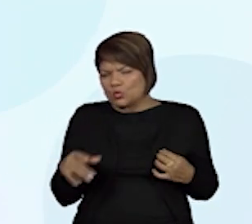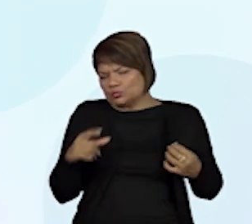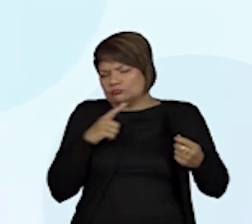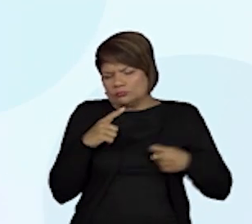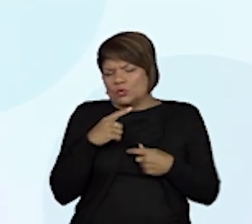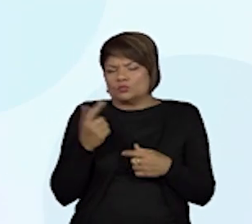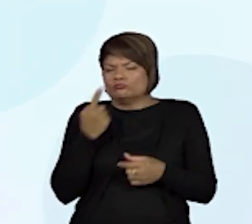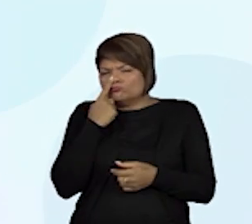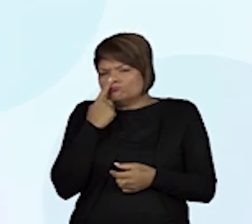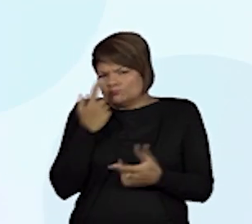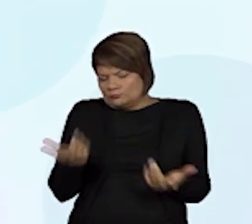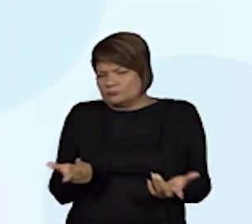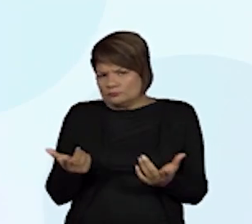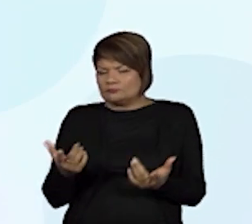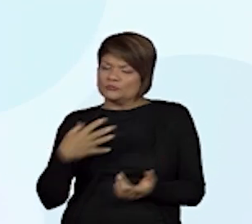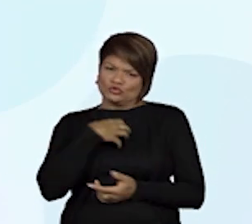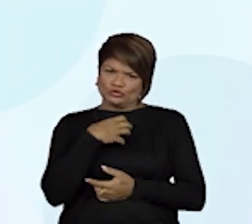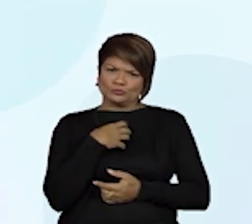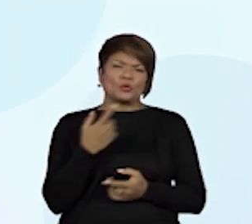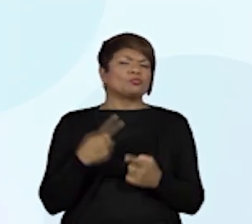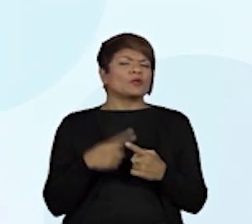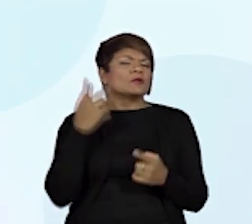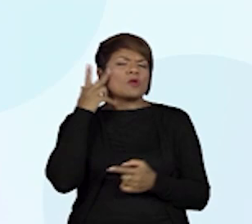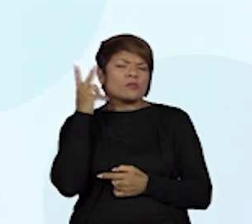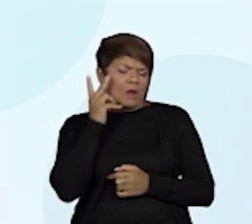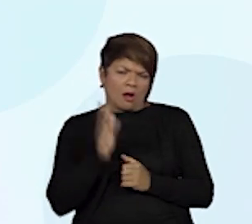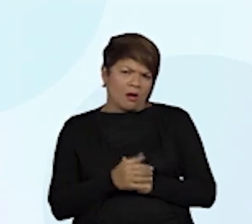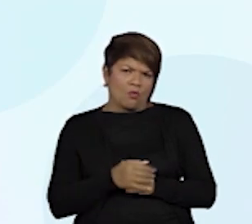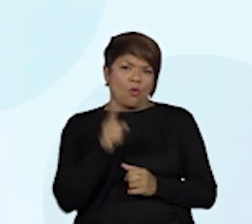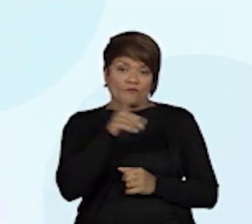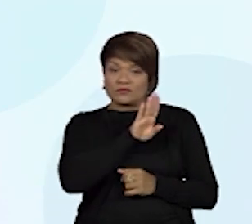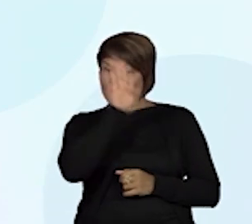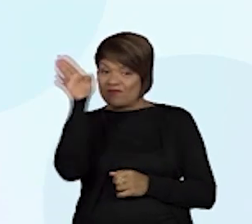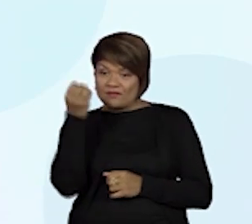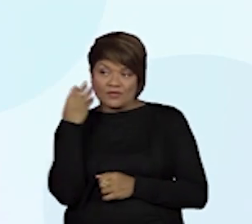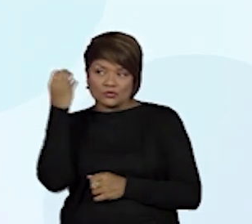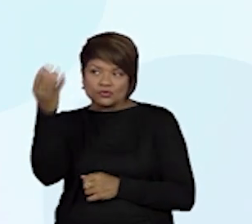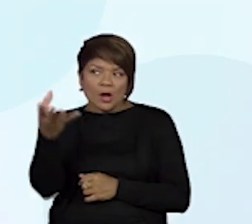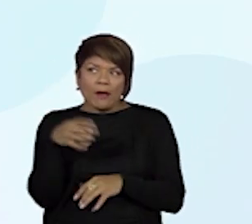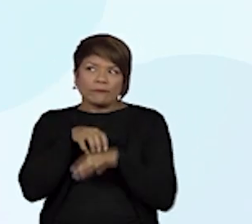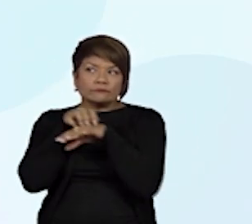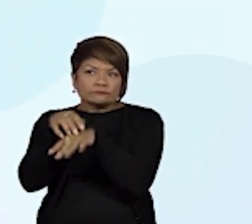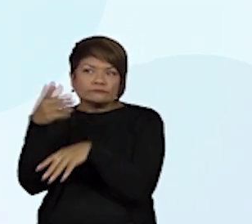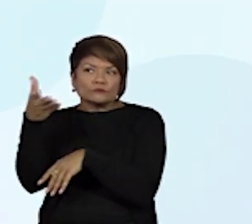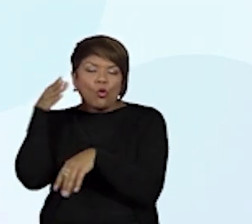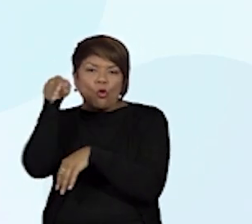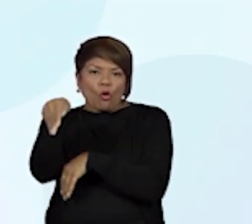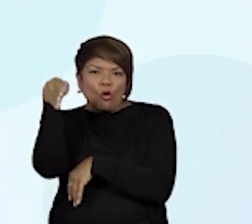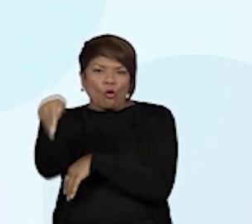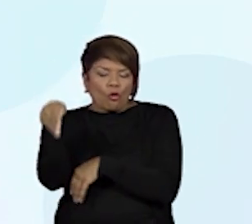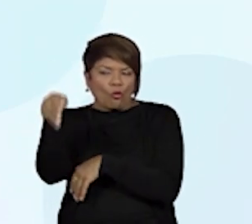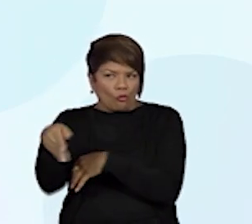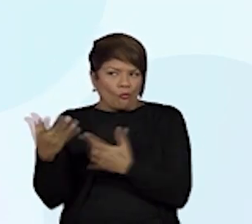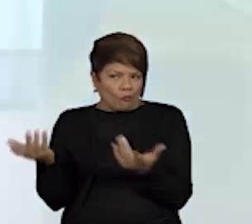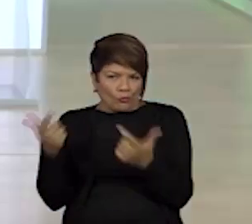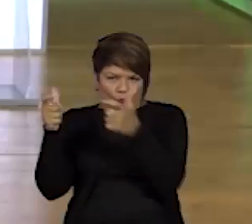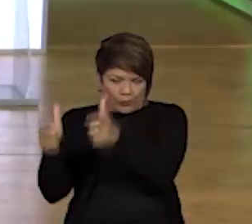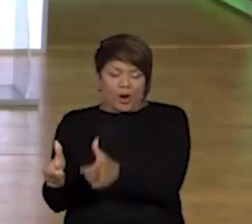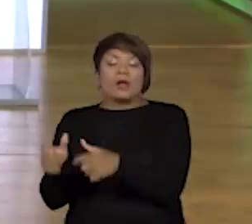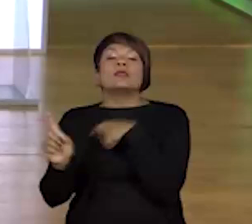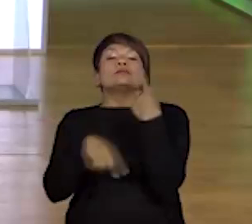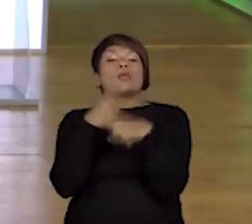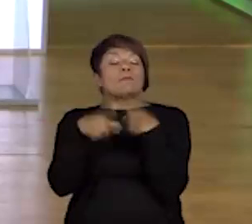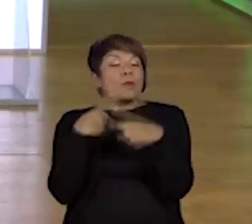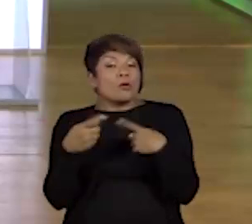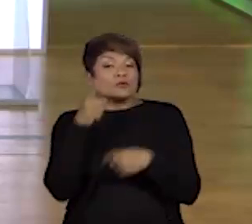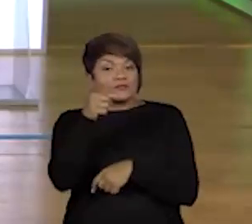de relato, porque hoje em dia é muito comum você ir até algum lugar, frequentar até um lugar e depois ir lá